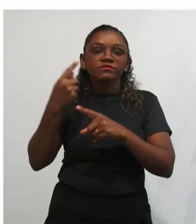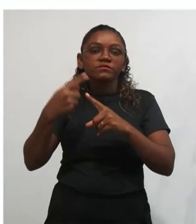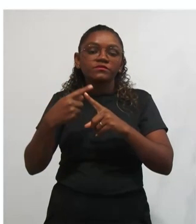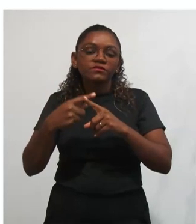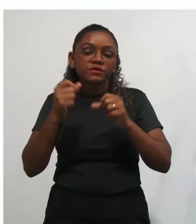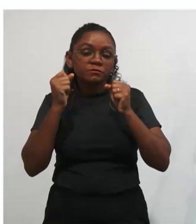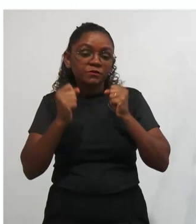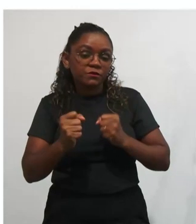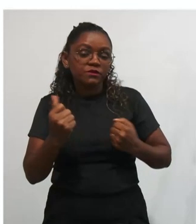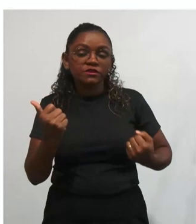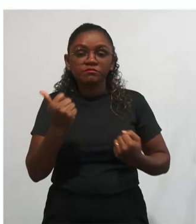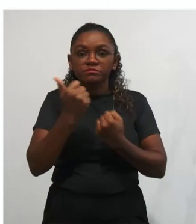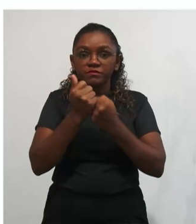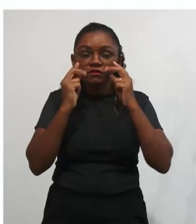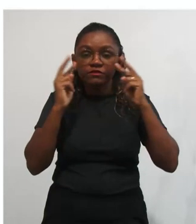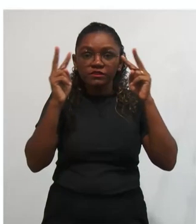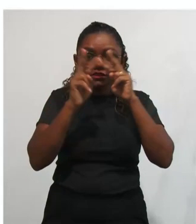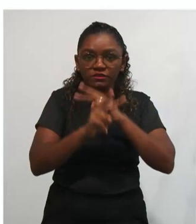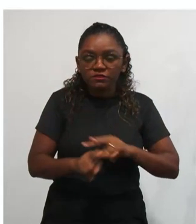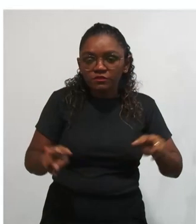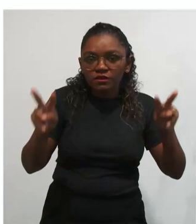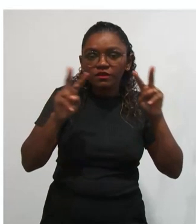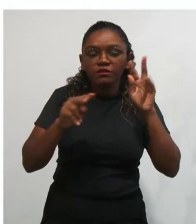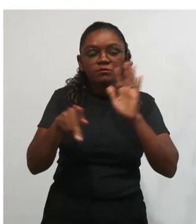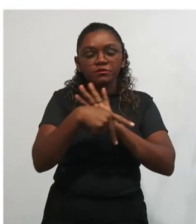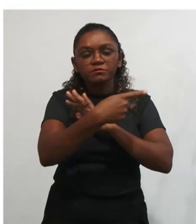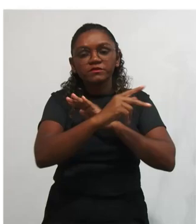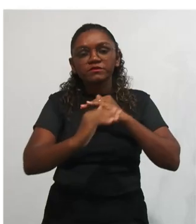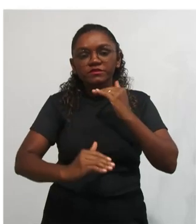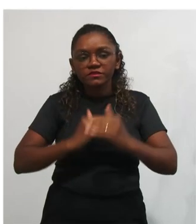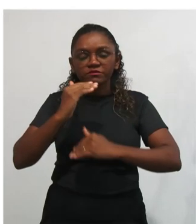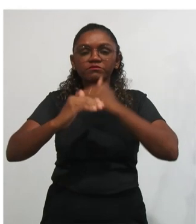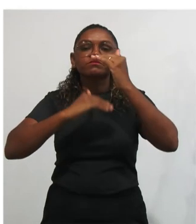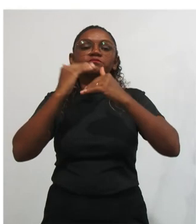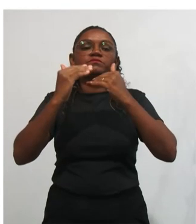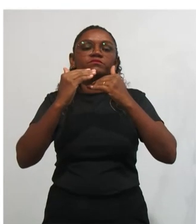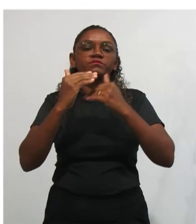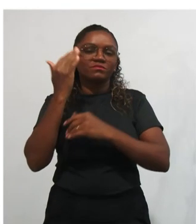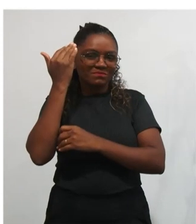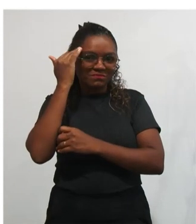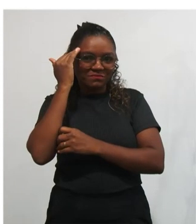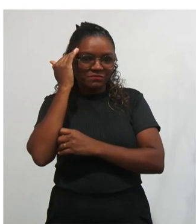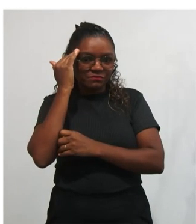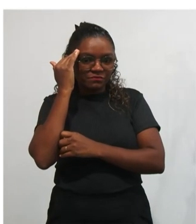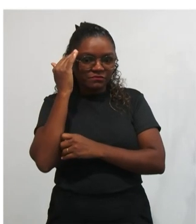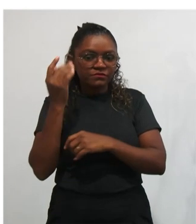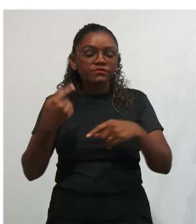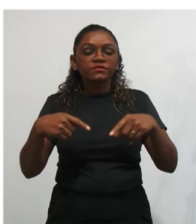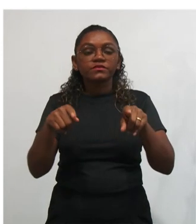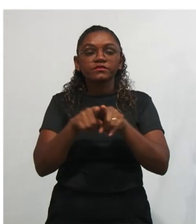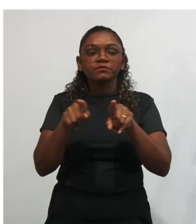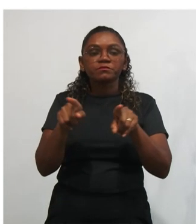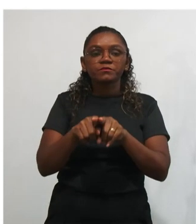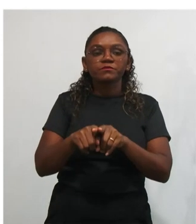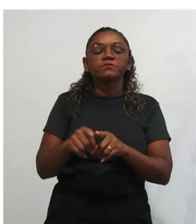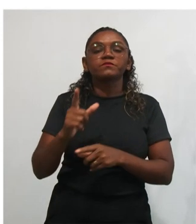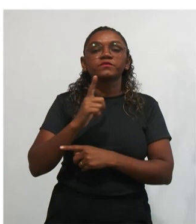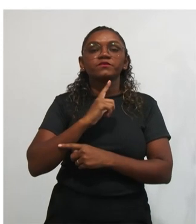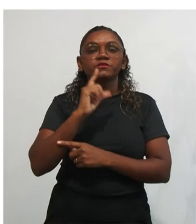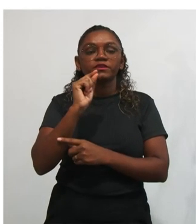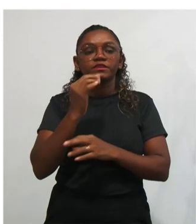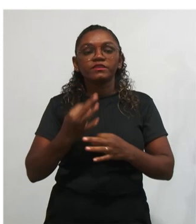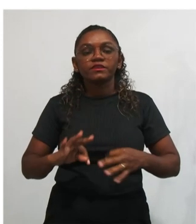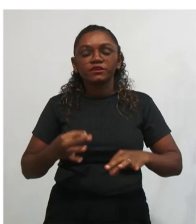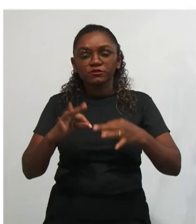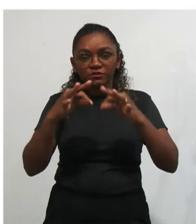eh visual para seu desenvolvimento certo aqui também eu trouxe algumas tecnologias assistivas esse programa